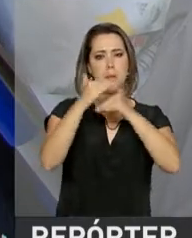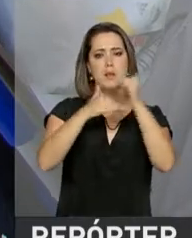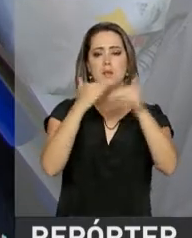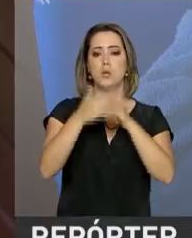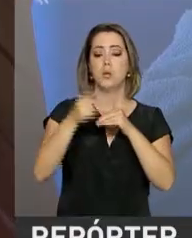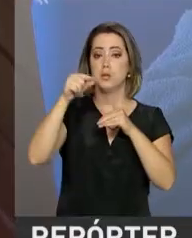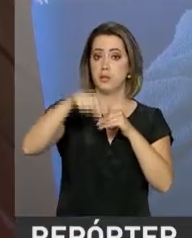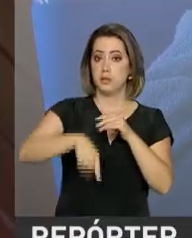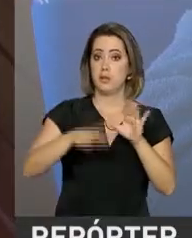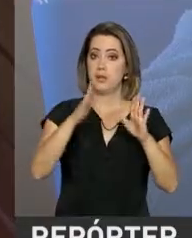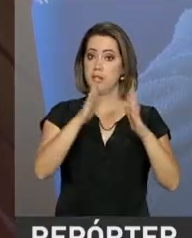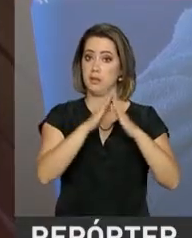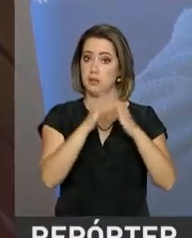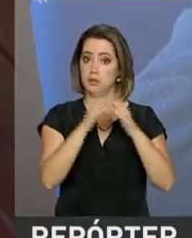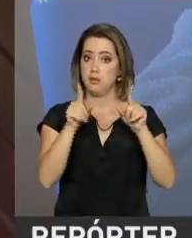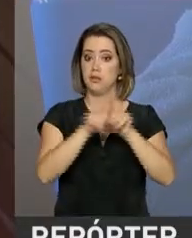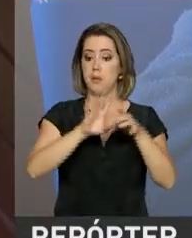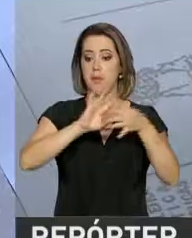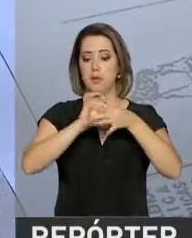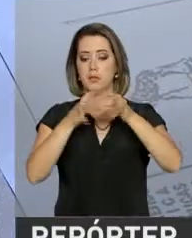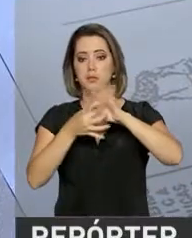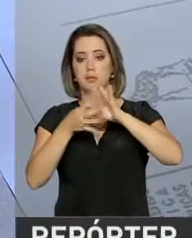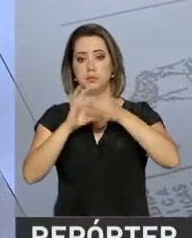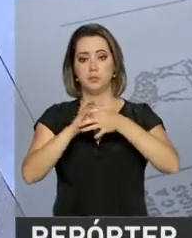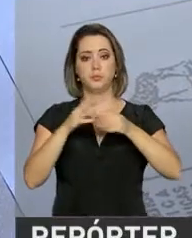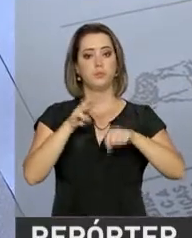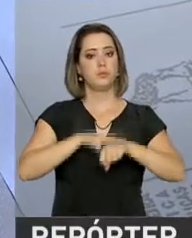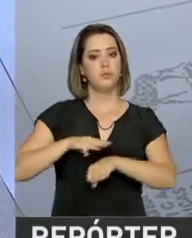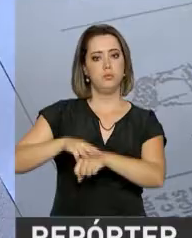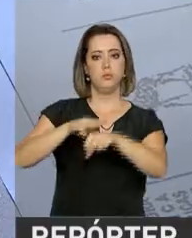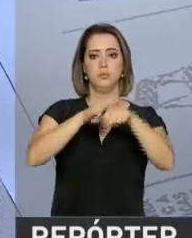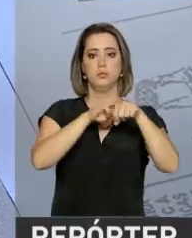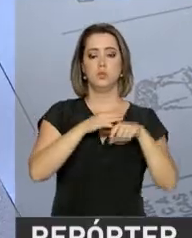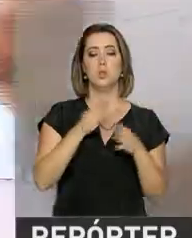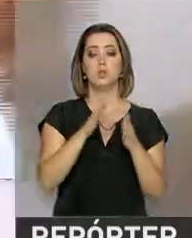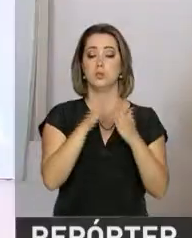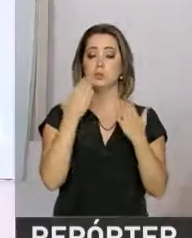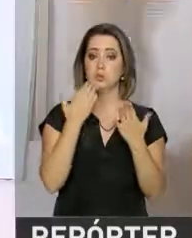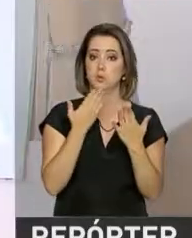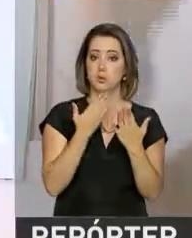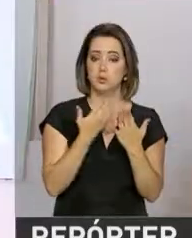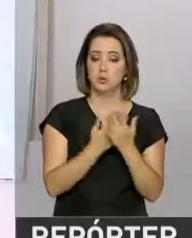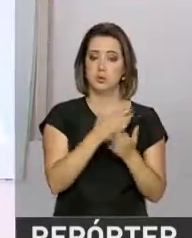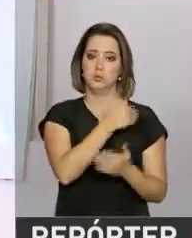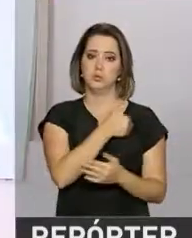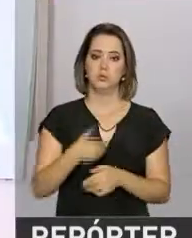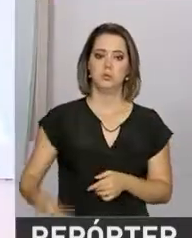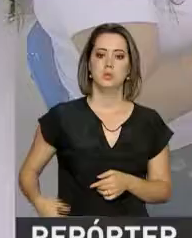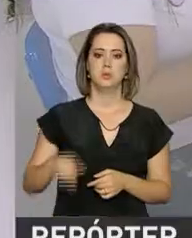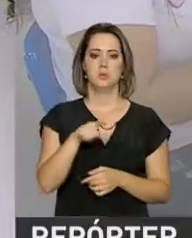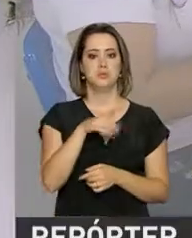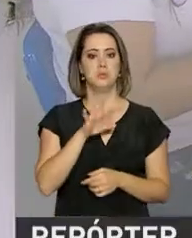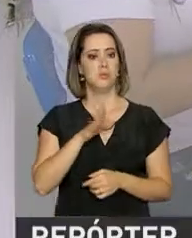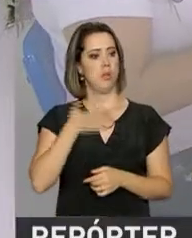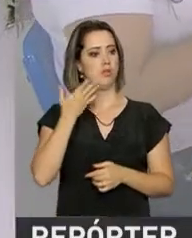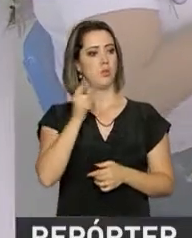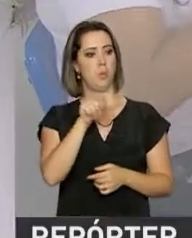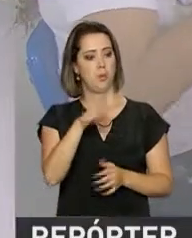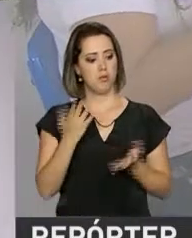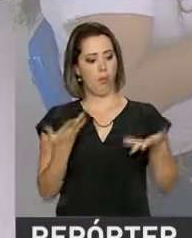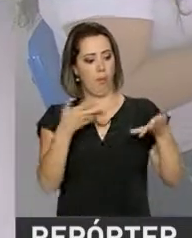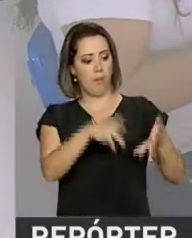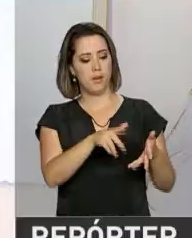sala de aula e na Olimpíada Brasileira de Matemática das Escolas Públicas. Cristina se surpreendeu com a participação